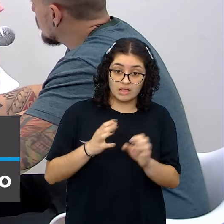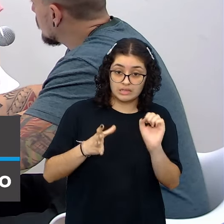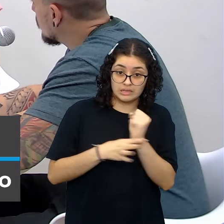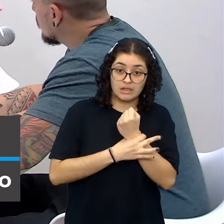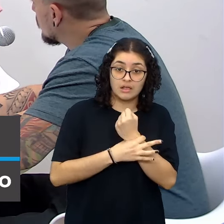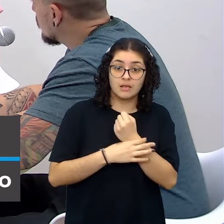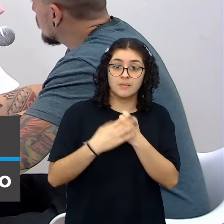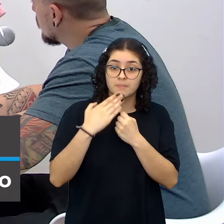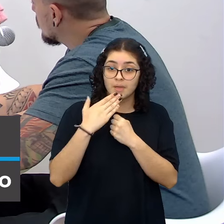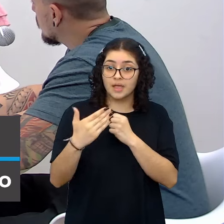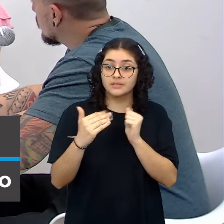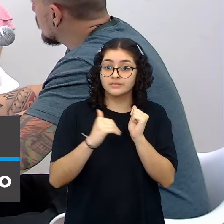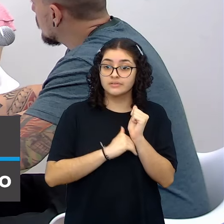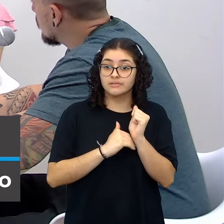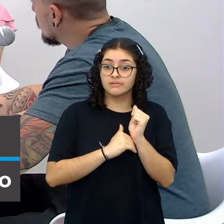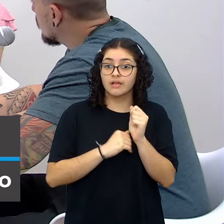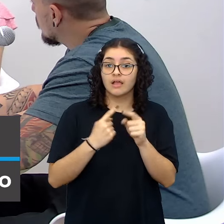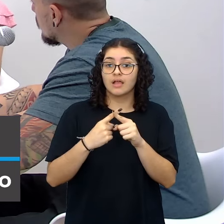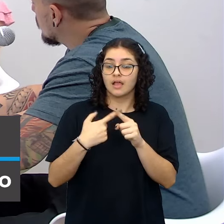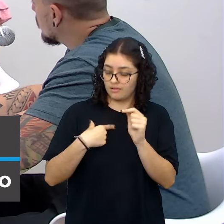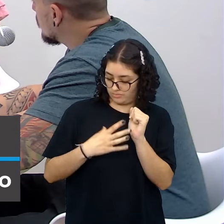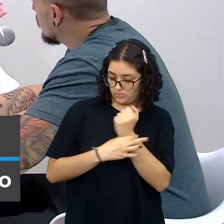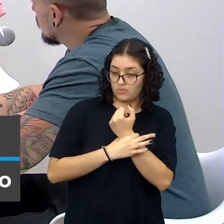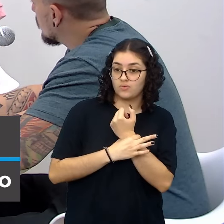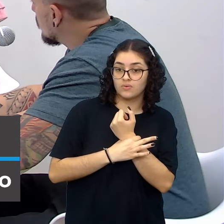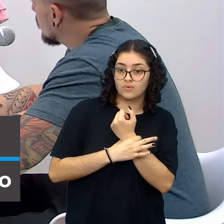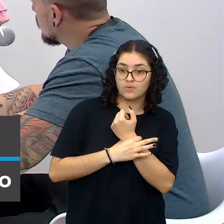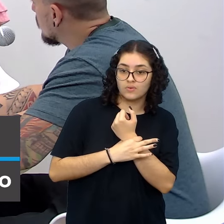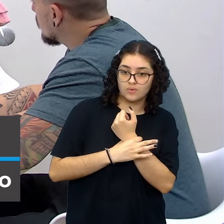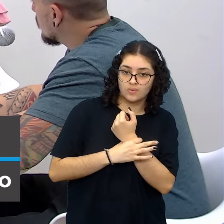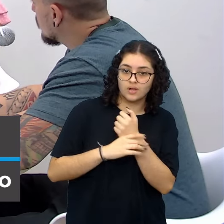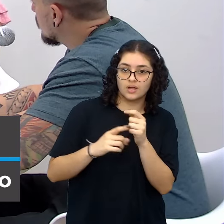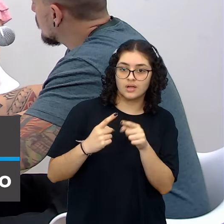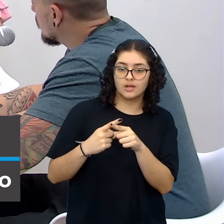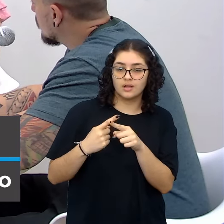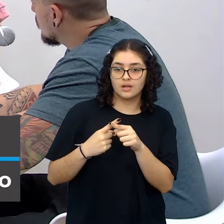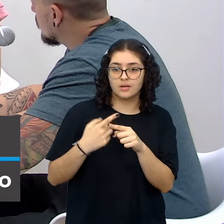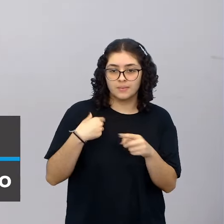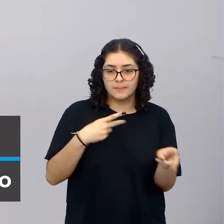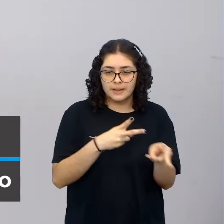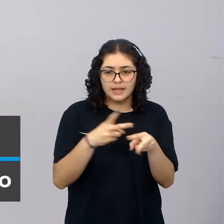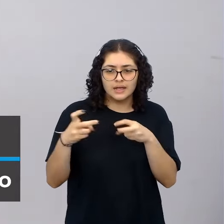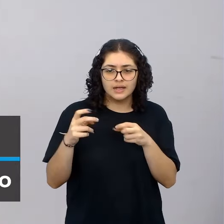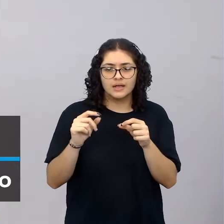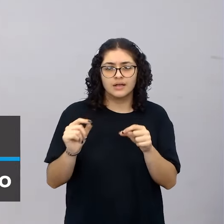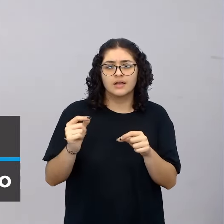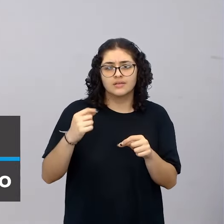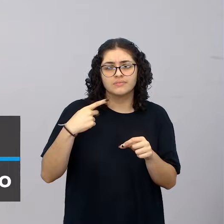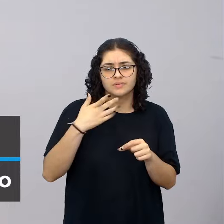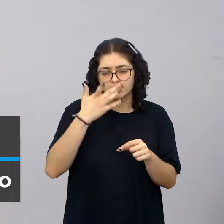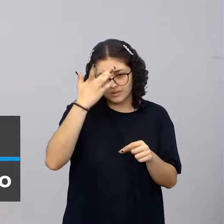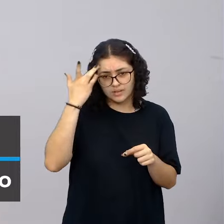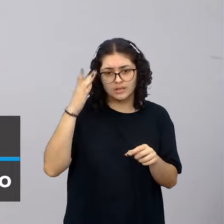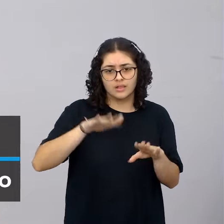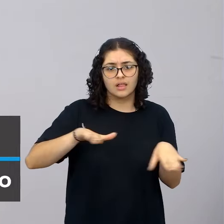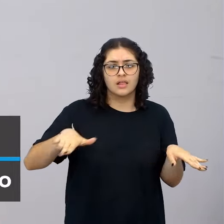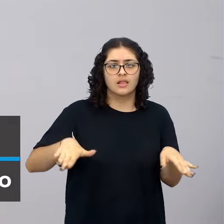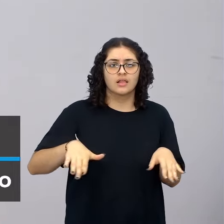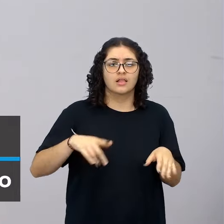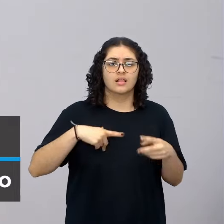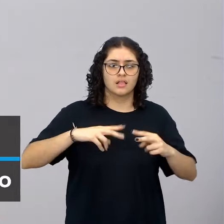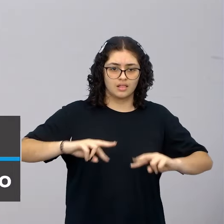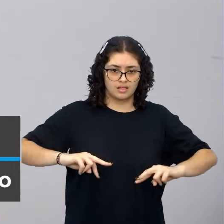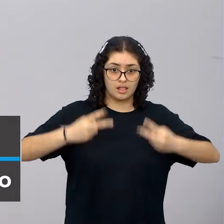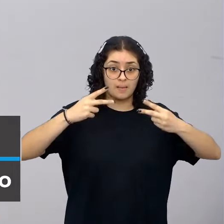seguros pedem senha? É para minha segurança. Eu recebo um link, vou clicando nesse link, a gente sabe, a gente ouve por aí as crianças entrando em